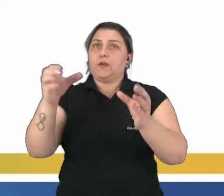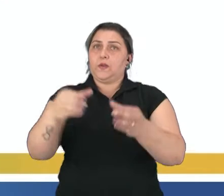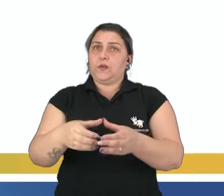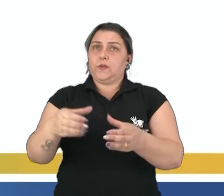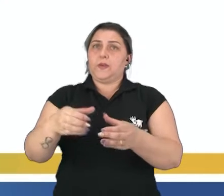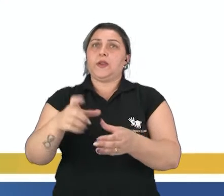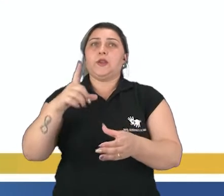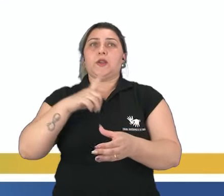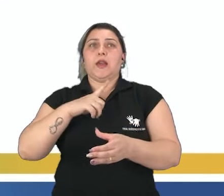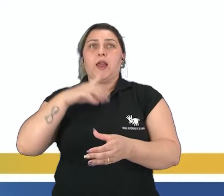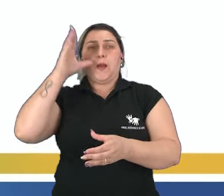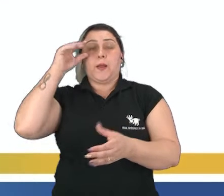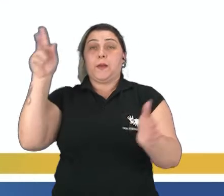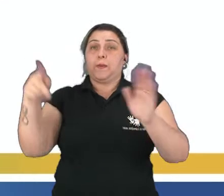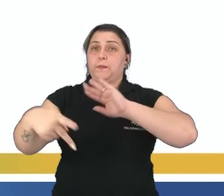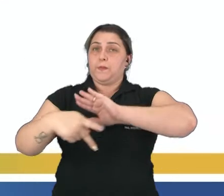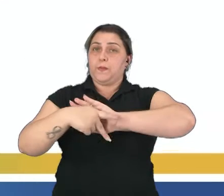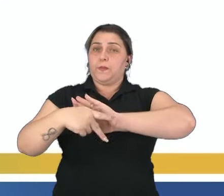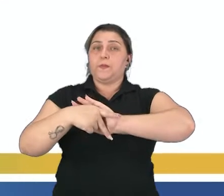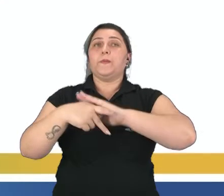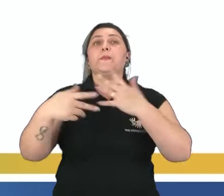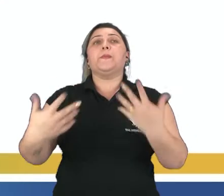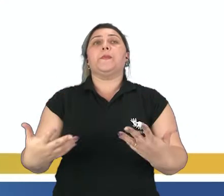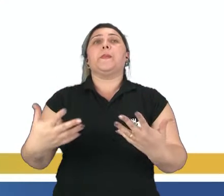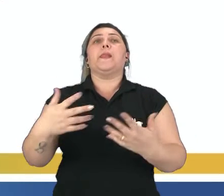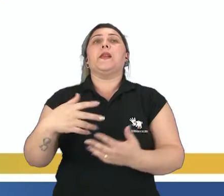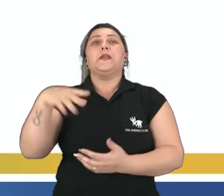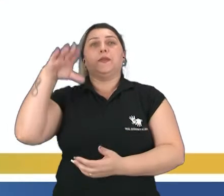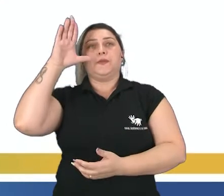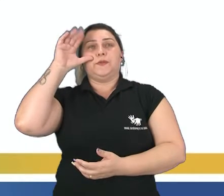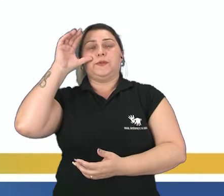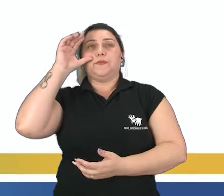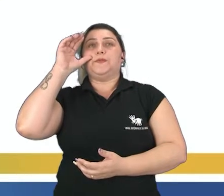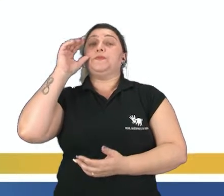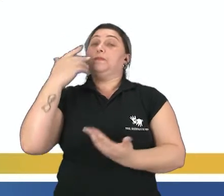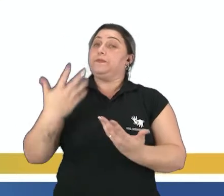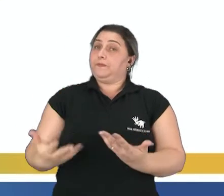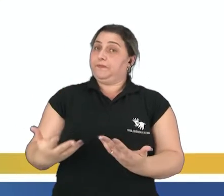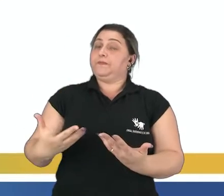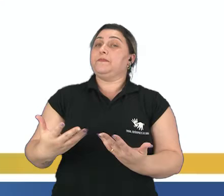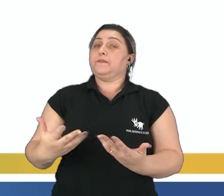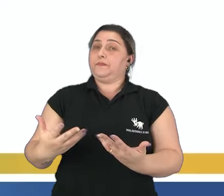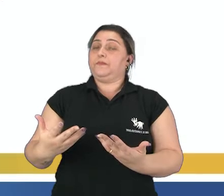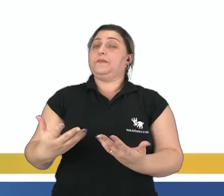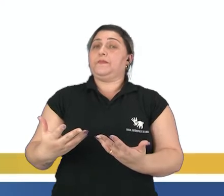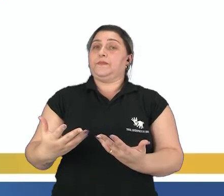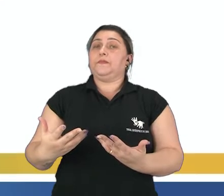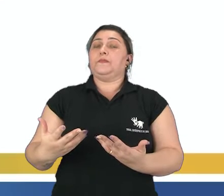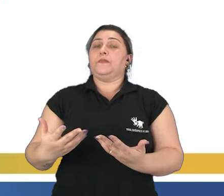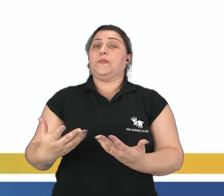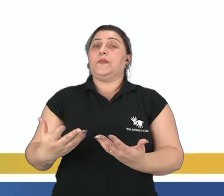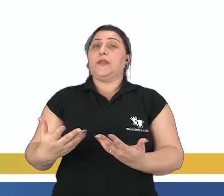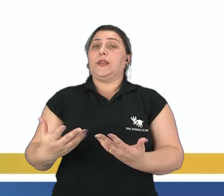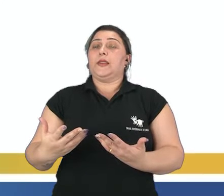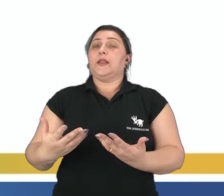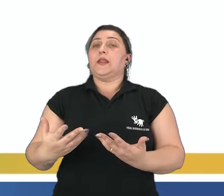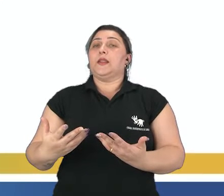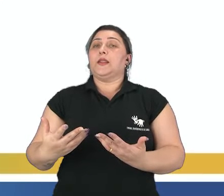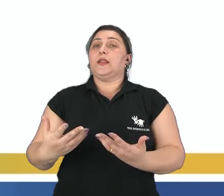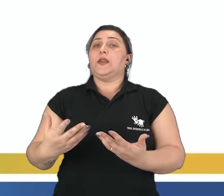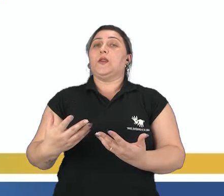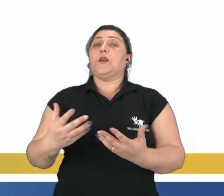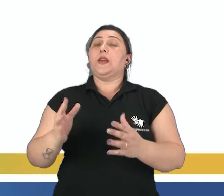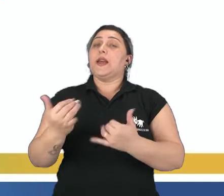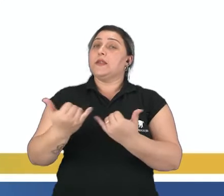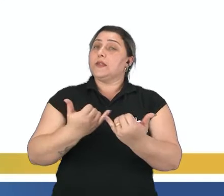era movido por interesses próprios. Muitas vezes esses interesses eram convergentes, então eram interesses que